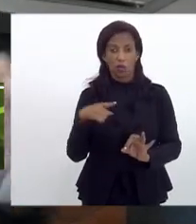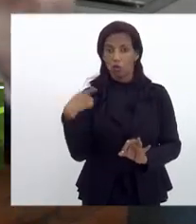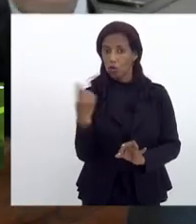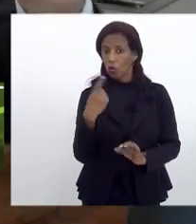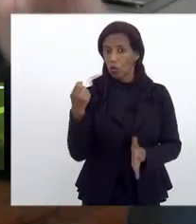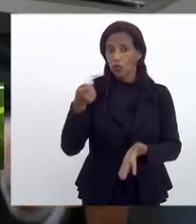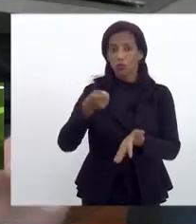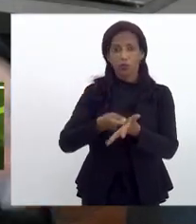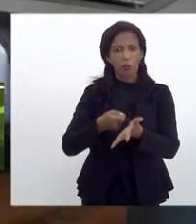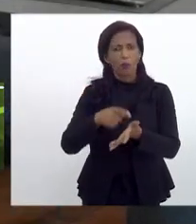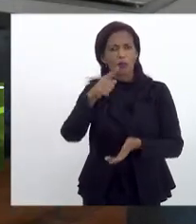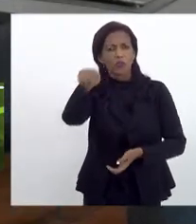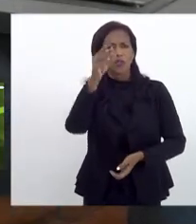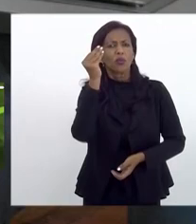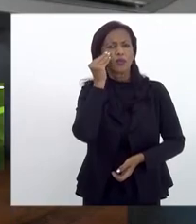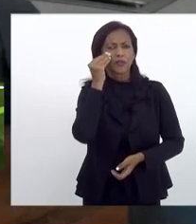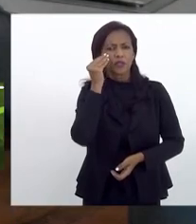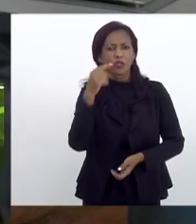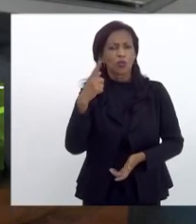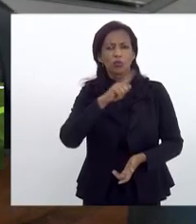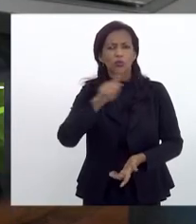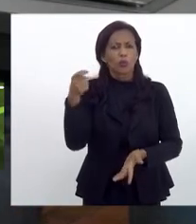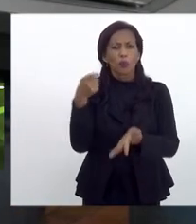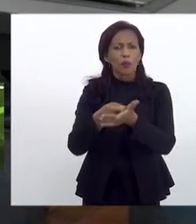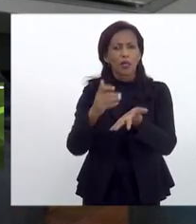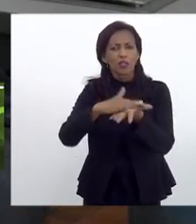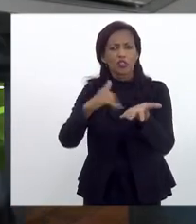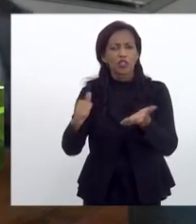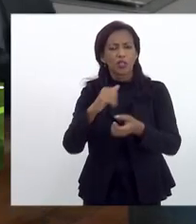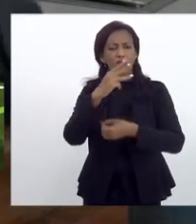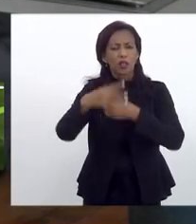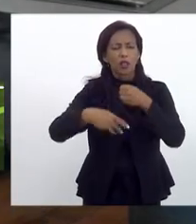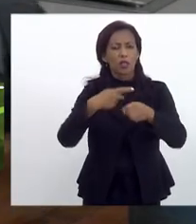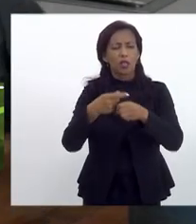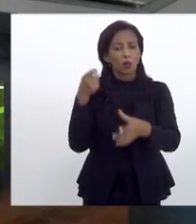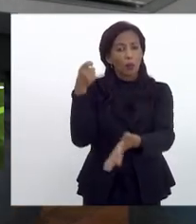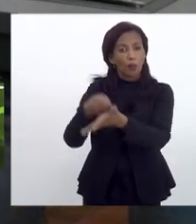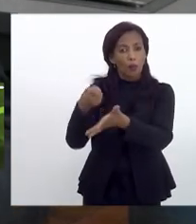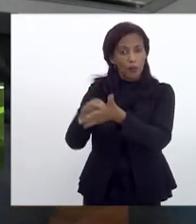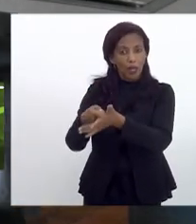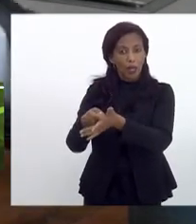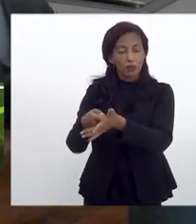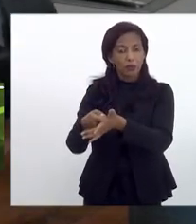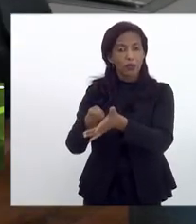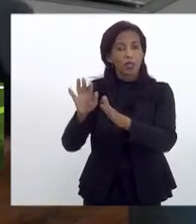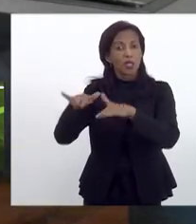obrigados Para quem está nos assistindo Nós não somos obrigados A extinguir o triênio Nós somos obrigados A extingui-lo Enquanto o adicional